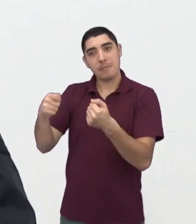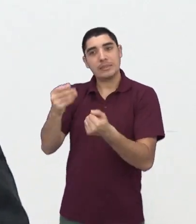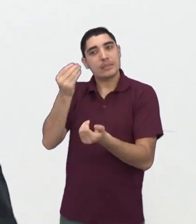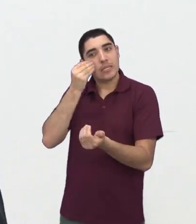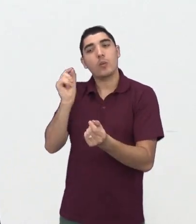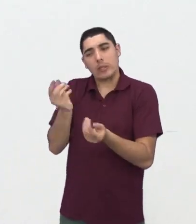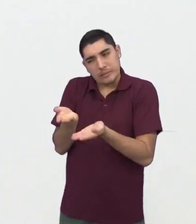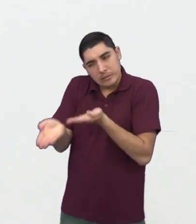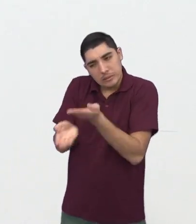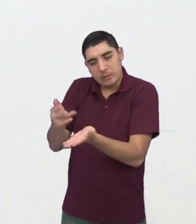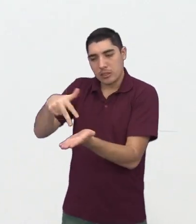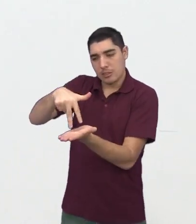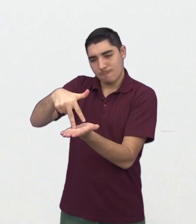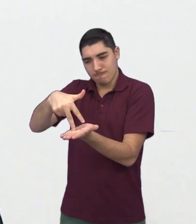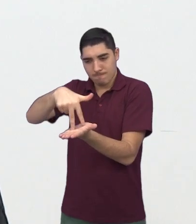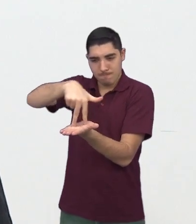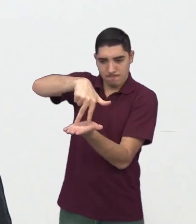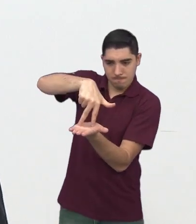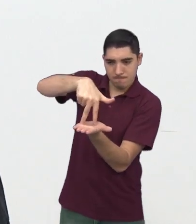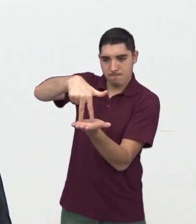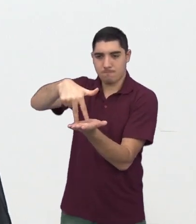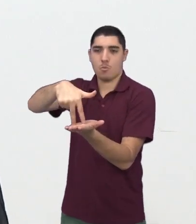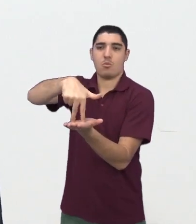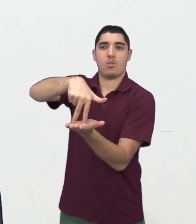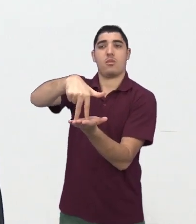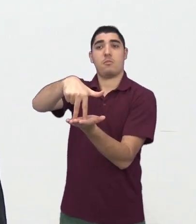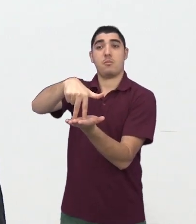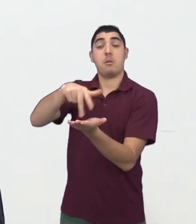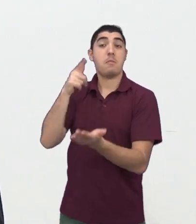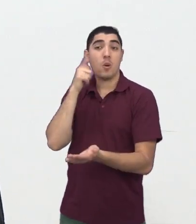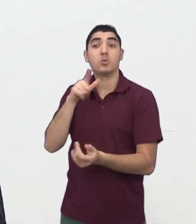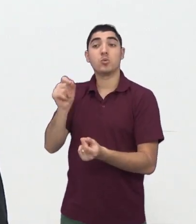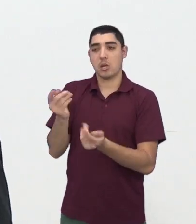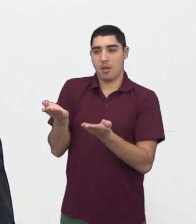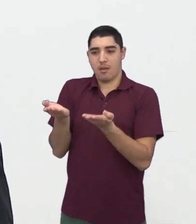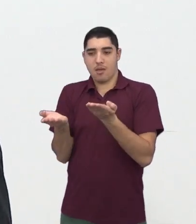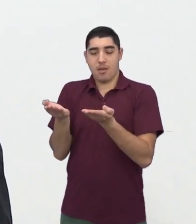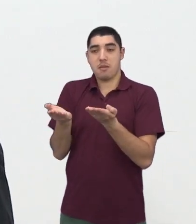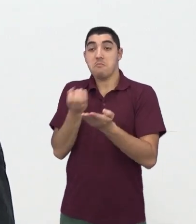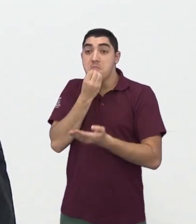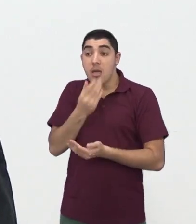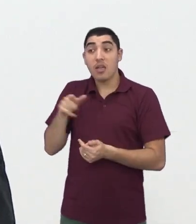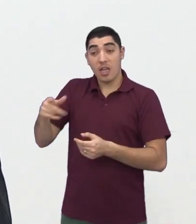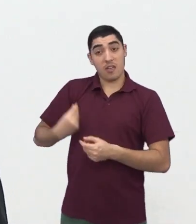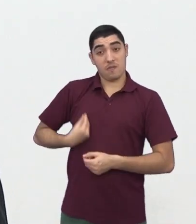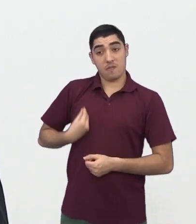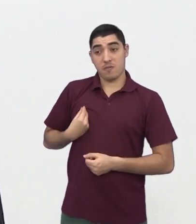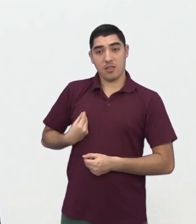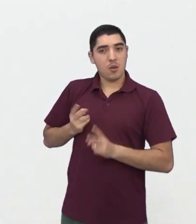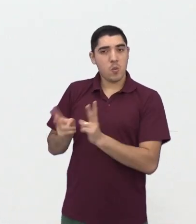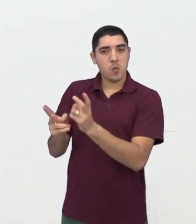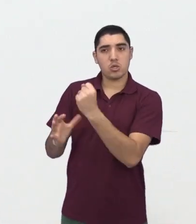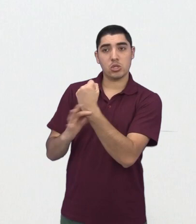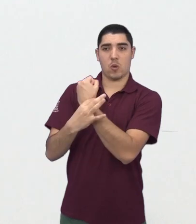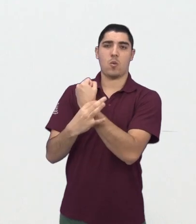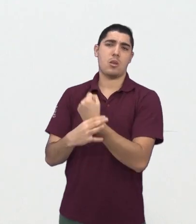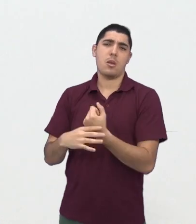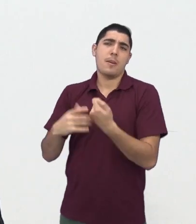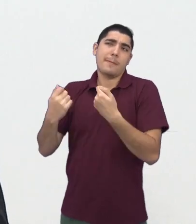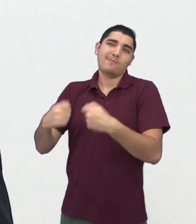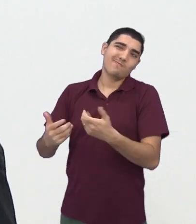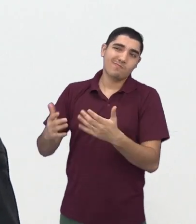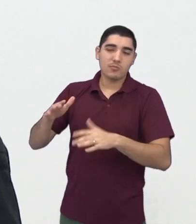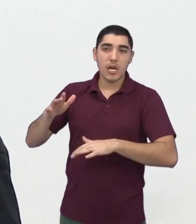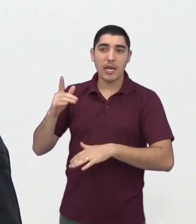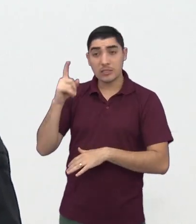treina-se várias outras aptidões para que a pessoa possa viver a vida segura. Não vou dizer isso tem 100%